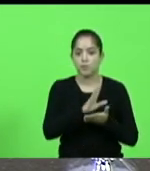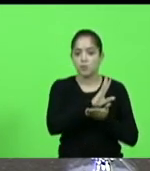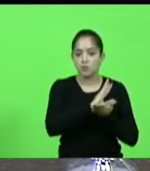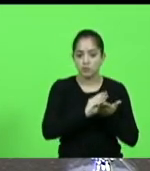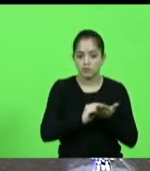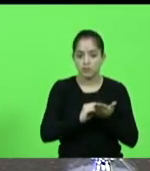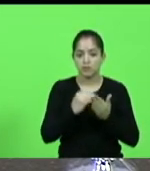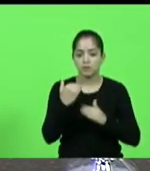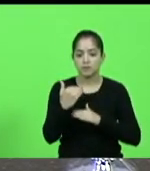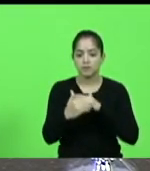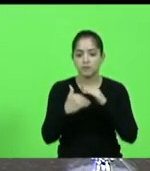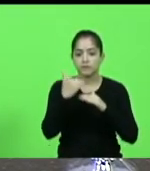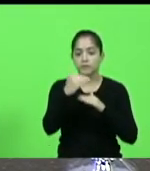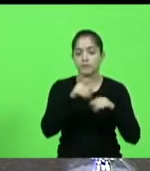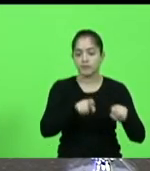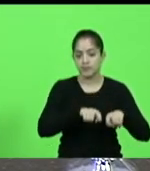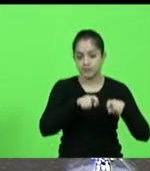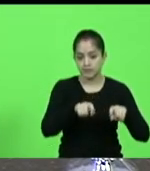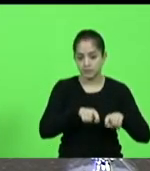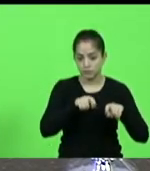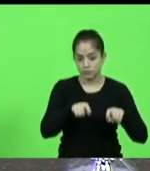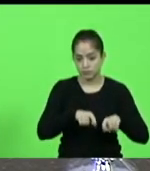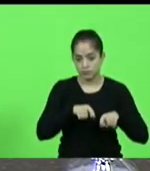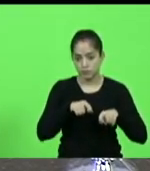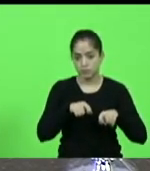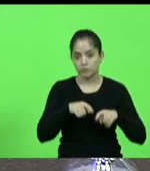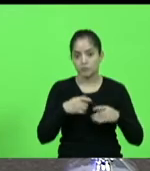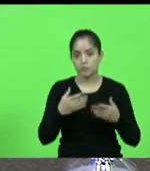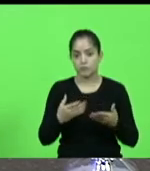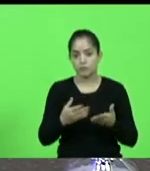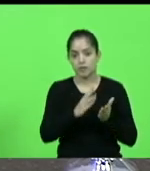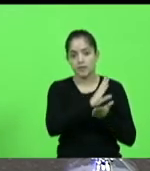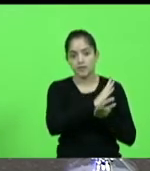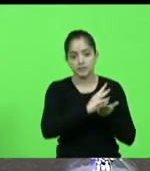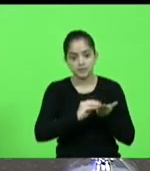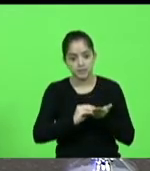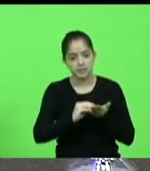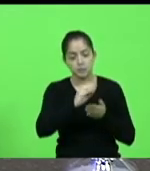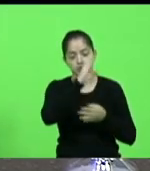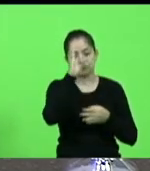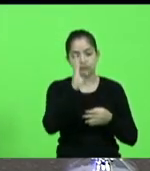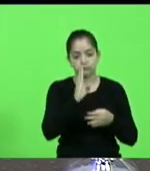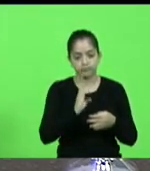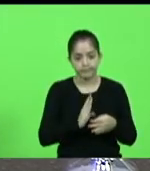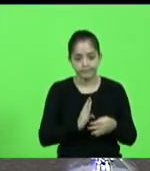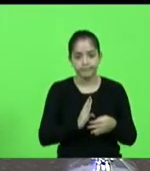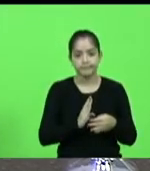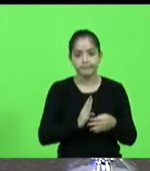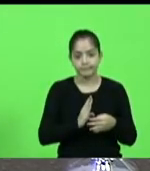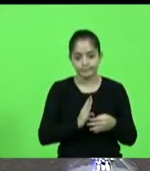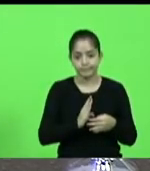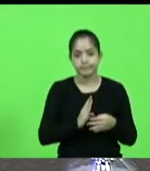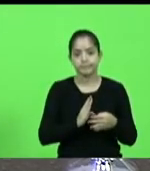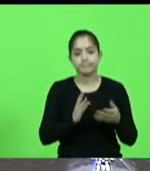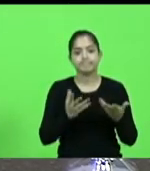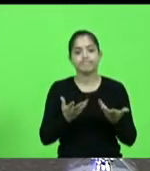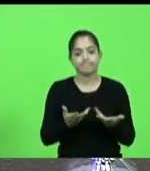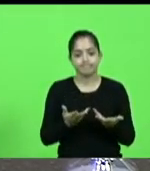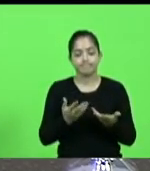da agricultura catarinense, exemplo para todo o Brasil, ficou sob grave